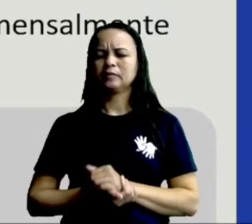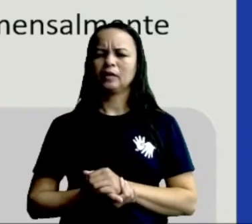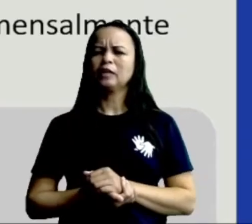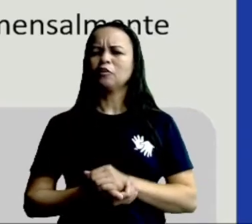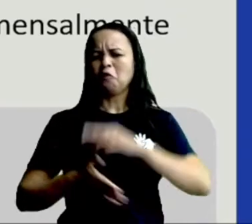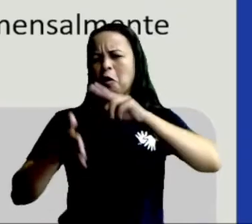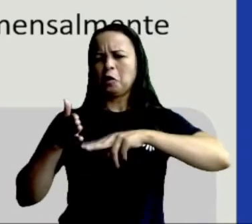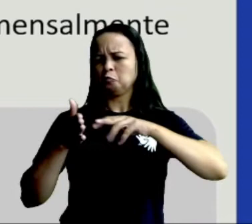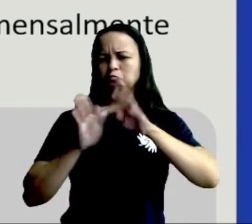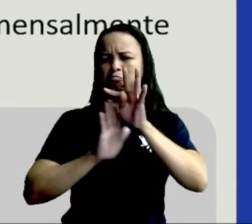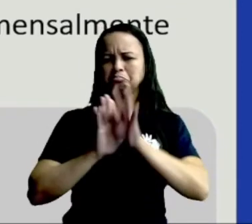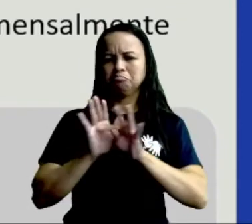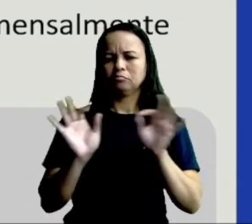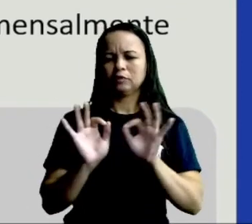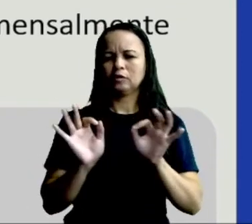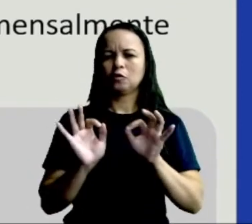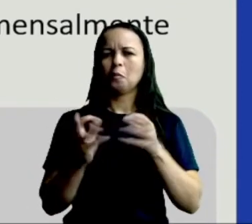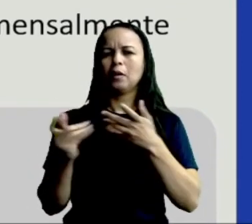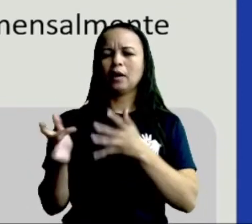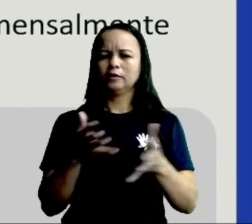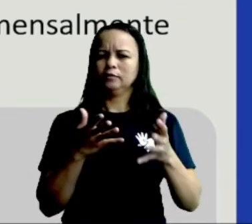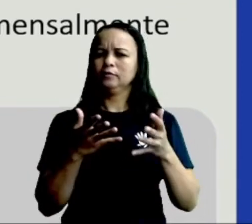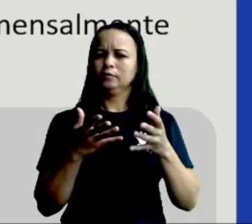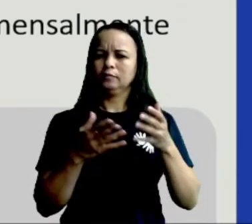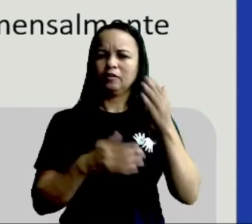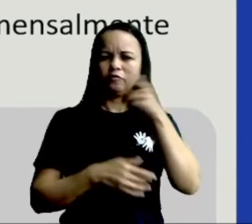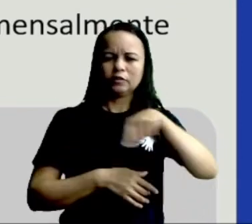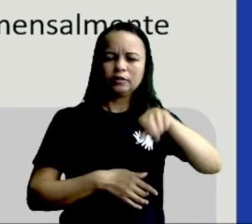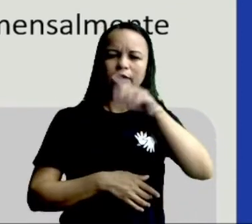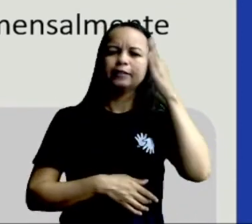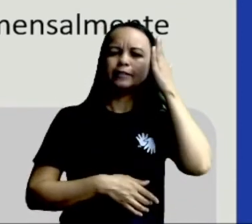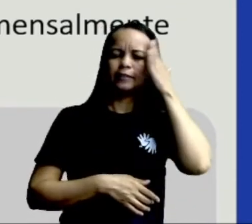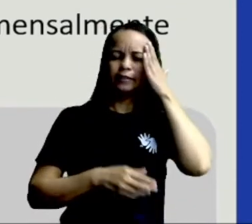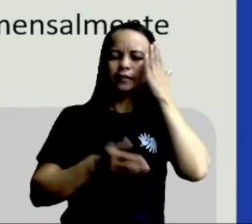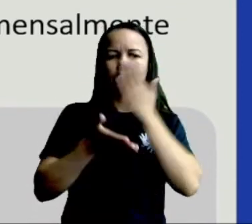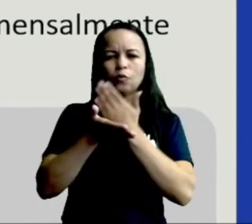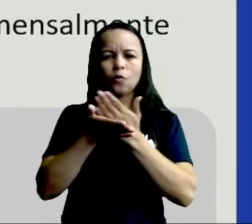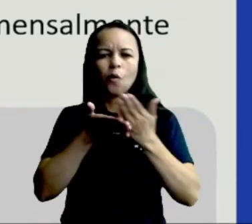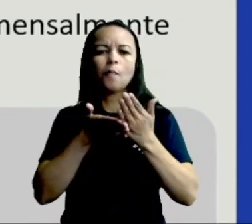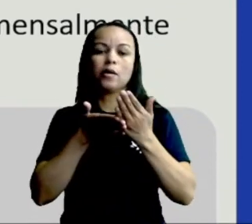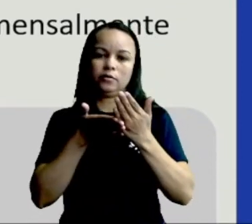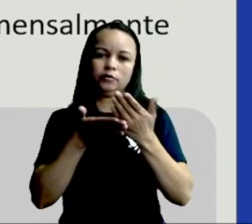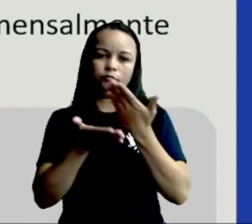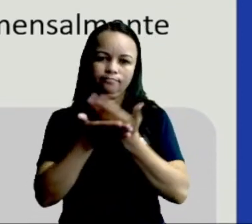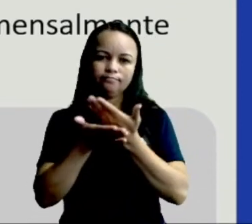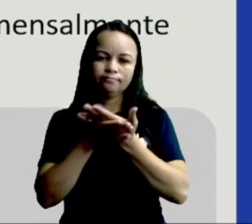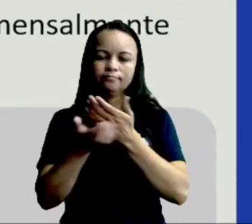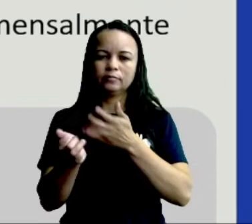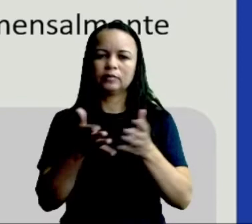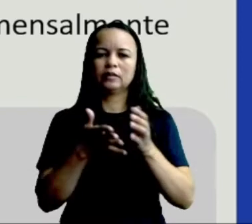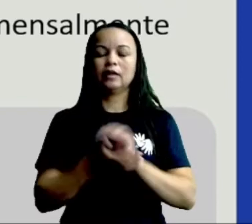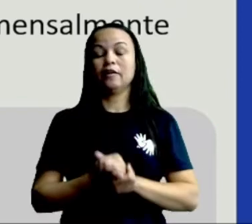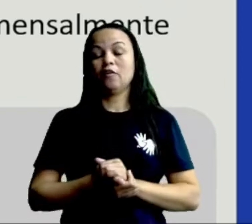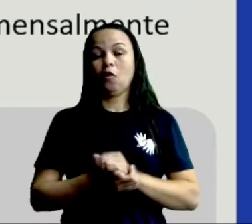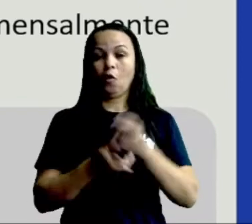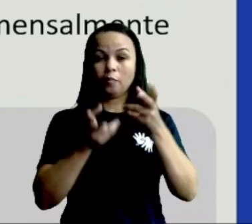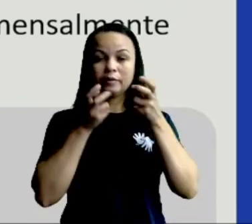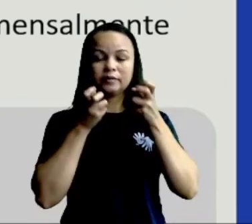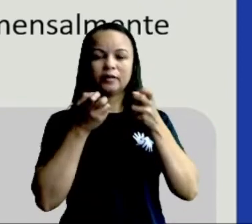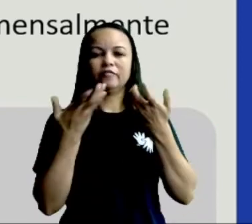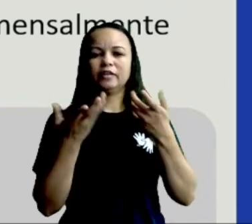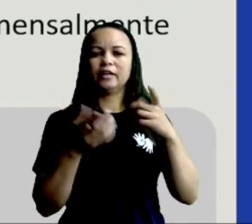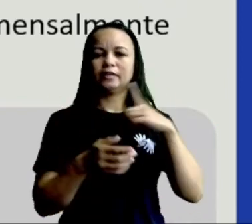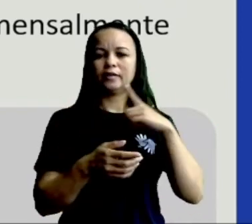ler o texto todo, mas aí só para dar um spoilerzinho do que a gente tratou no início. Vejam aí que o abrigo recebe e cuida